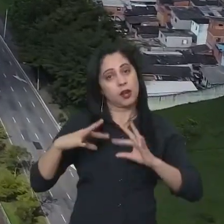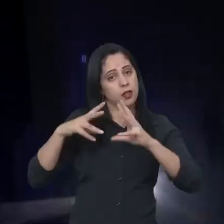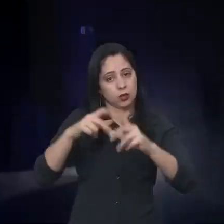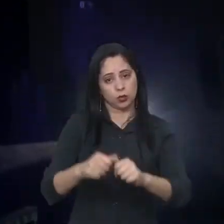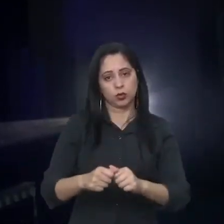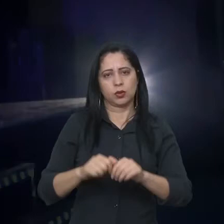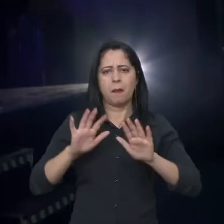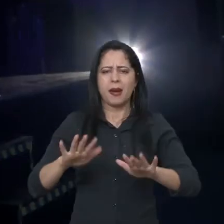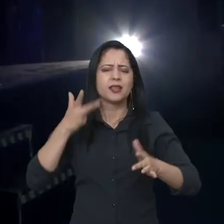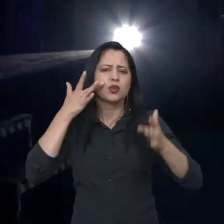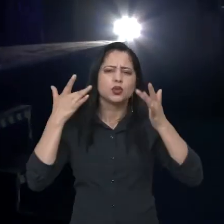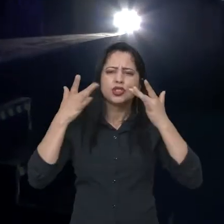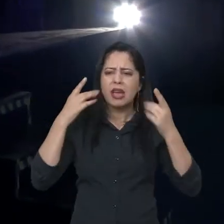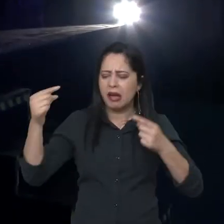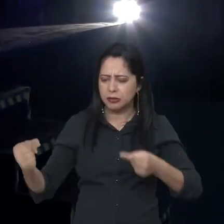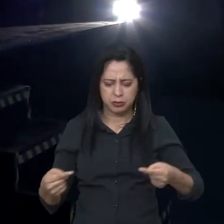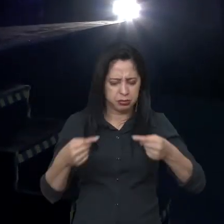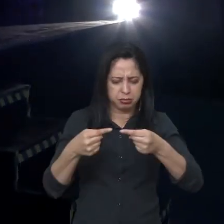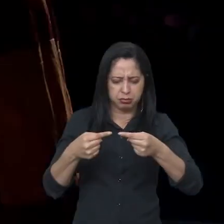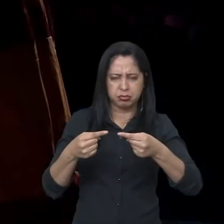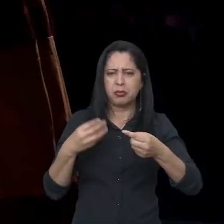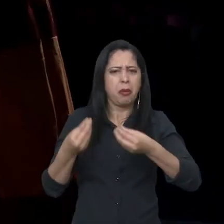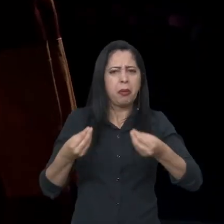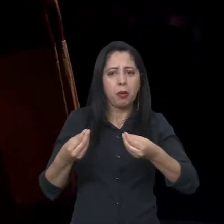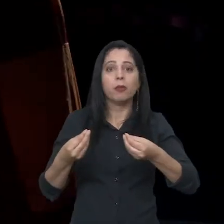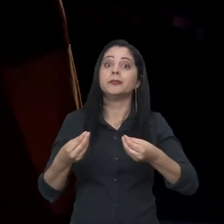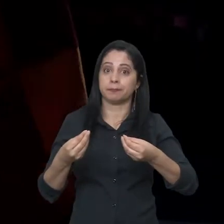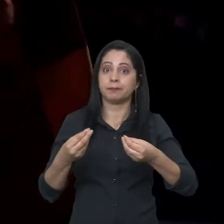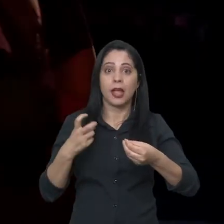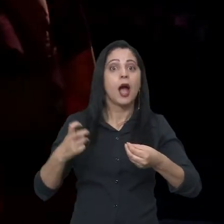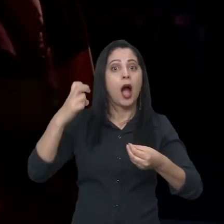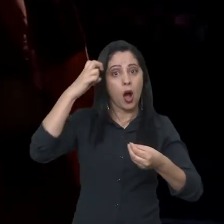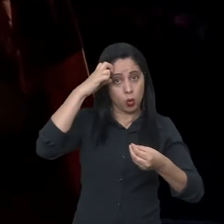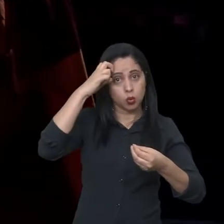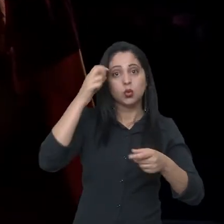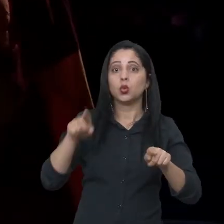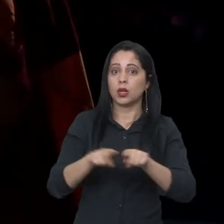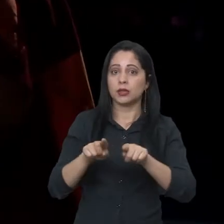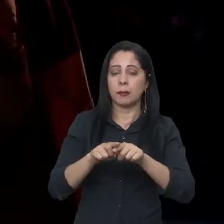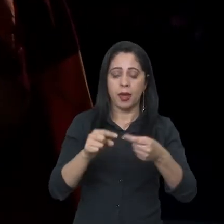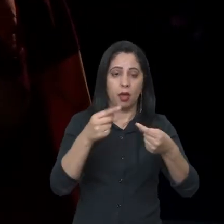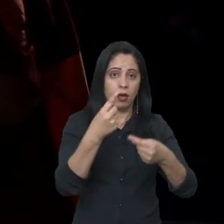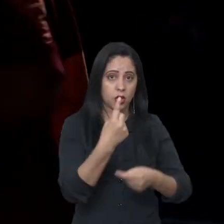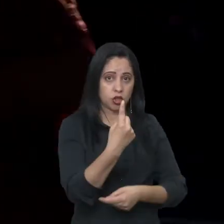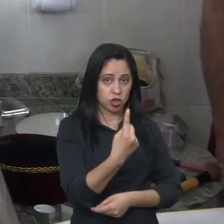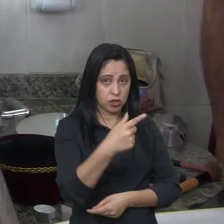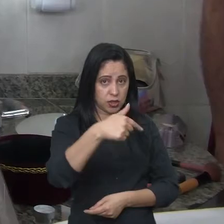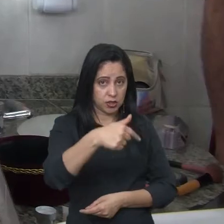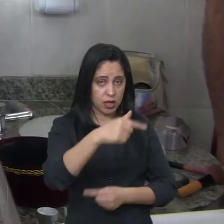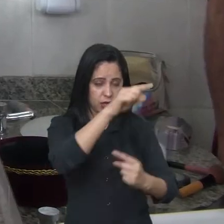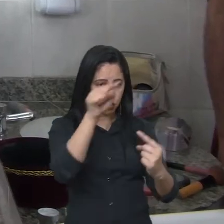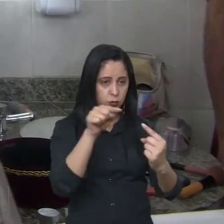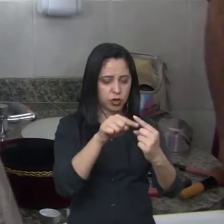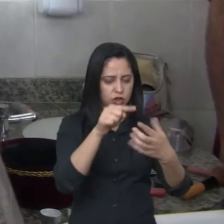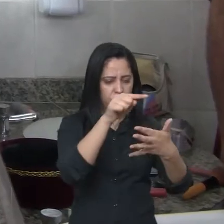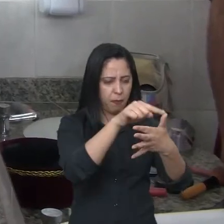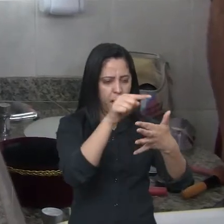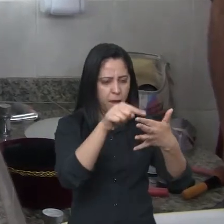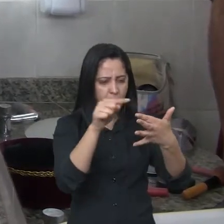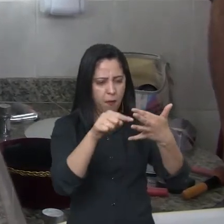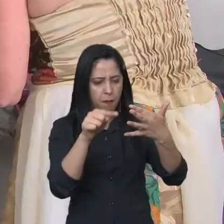todos. Mas o que o teatro tem a ver com tudo isso é que a cultura também faz parte dos 17 objetivos, sendo fundamental